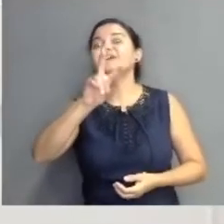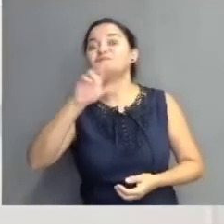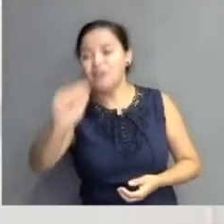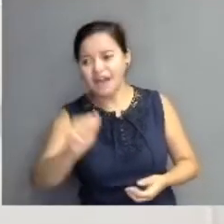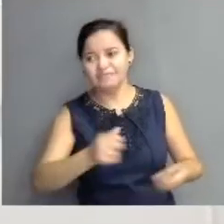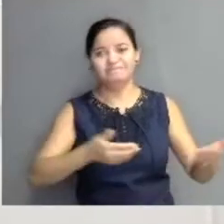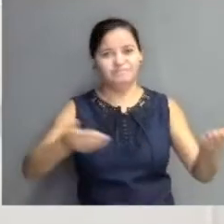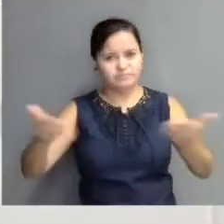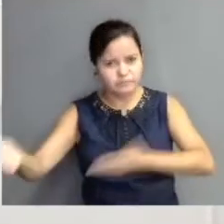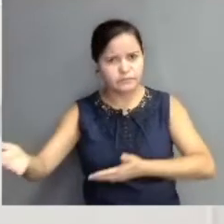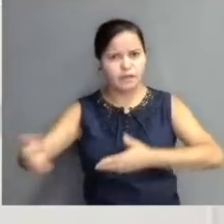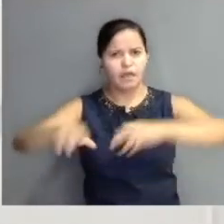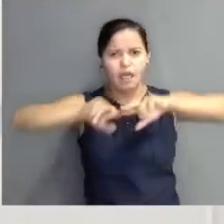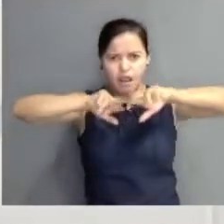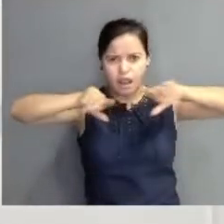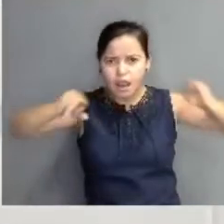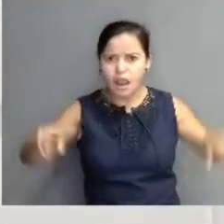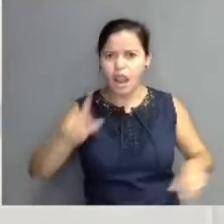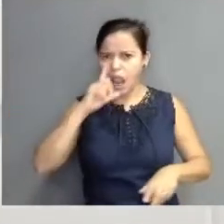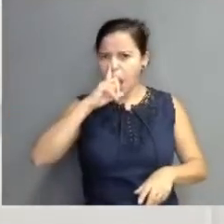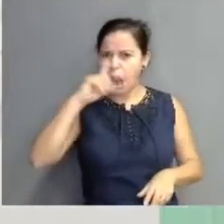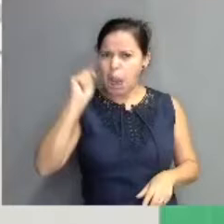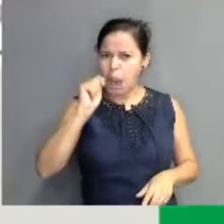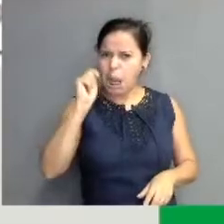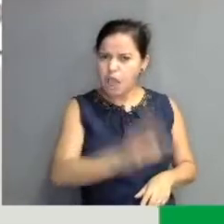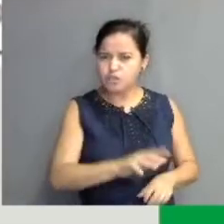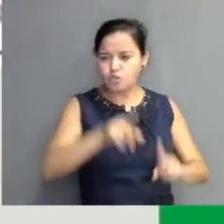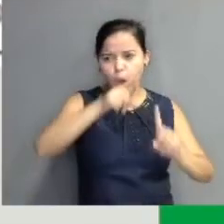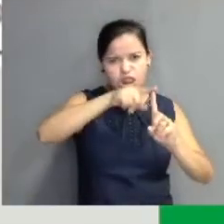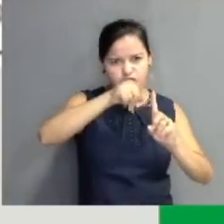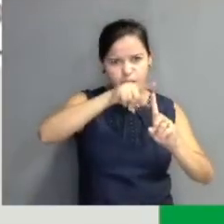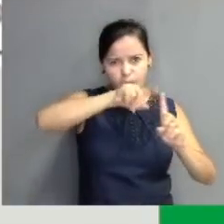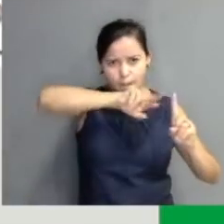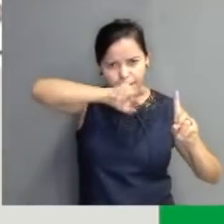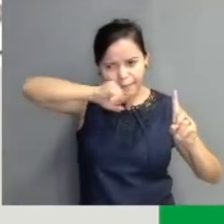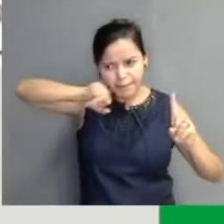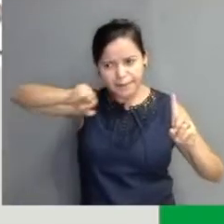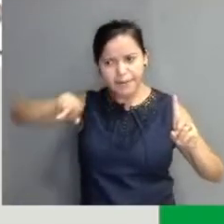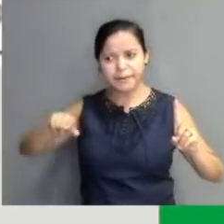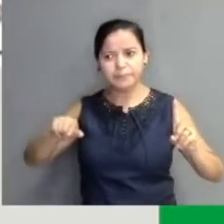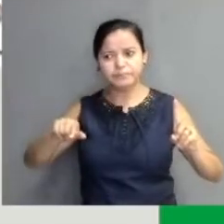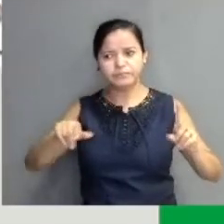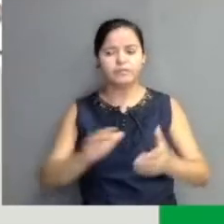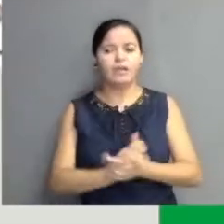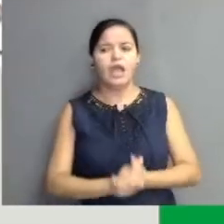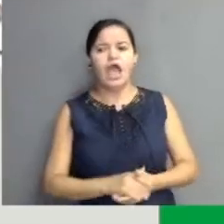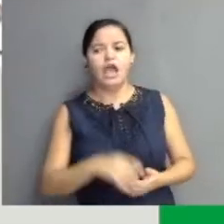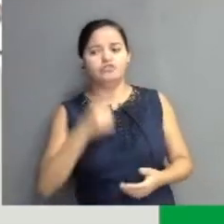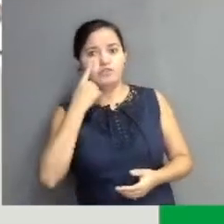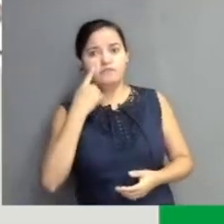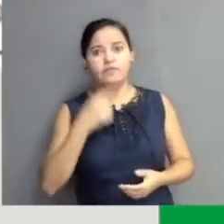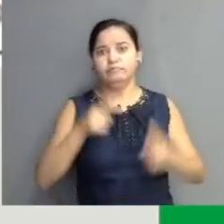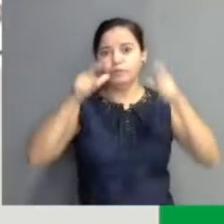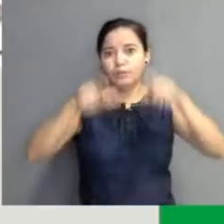líquidos, orgânicos. É importante a gente prestar atenção nisso. Já no Sul, isso dá em torno de